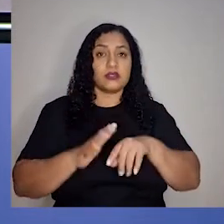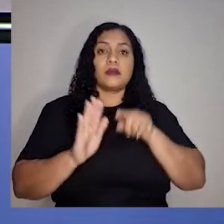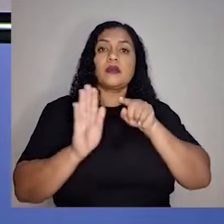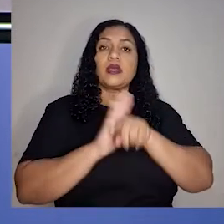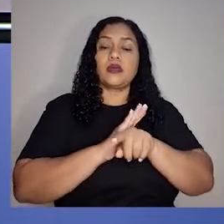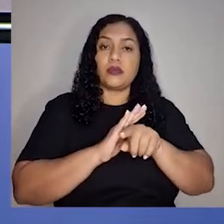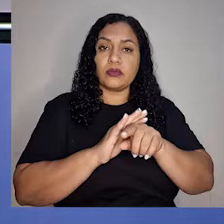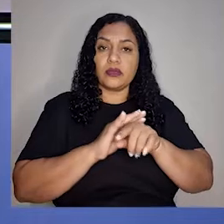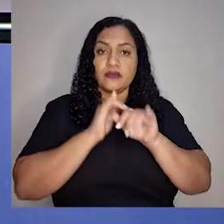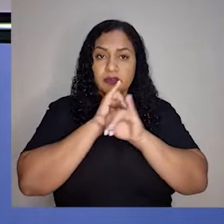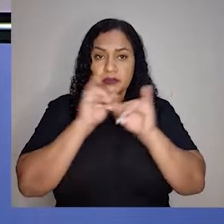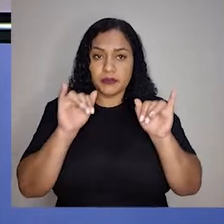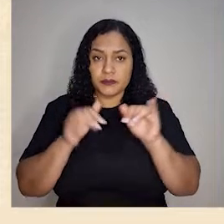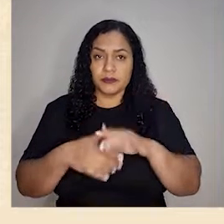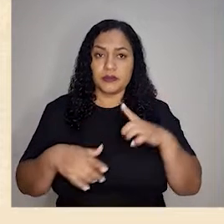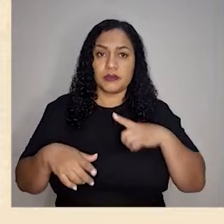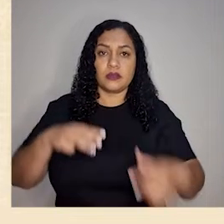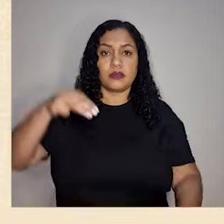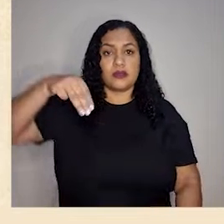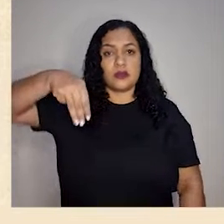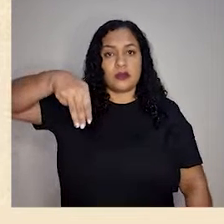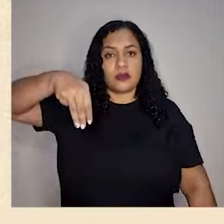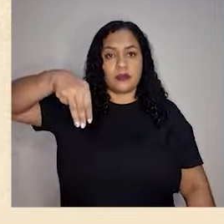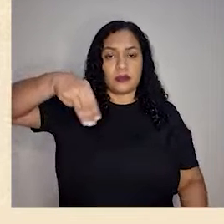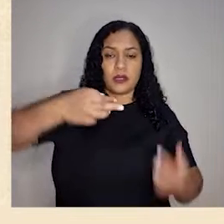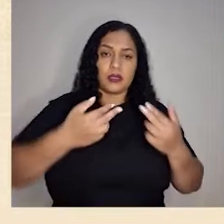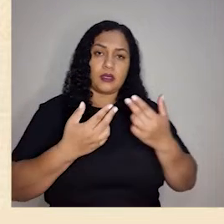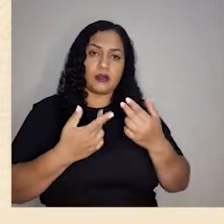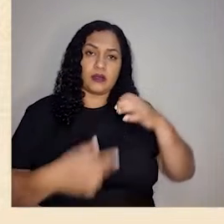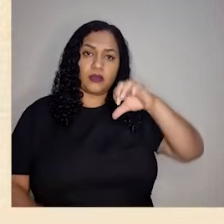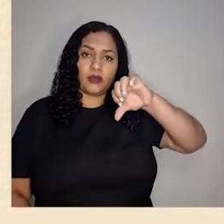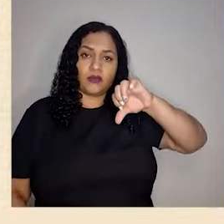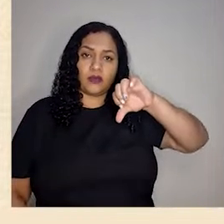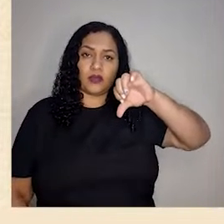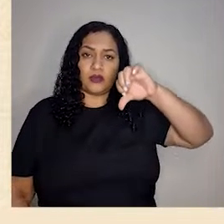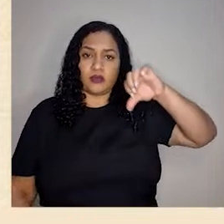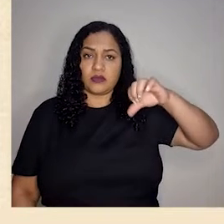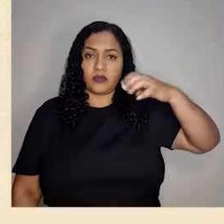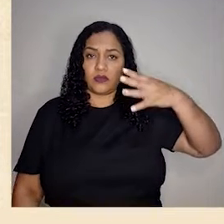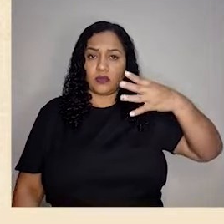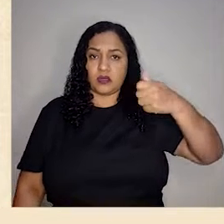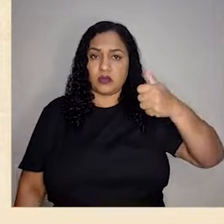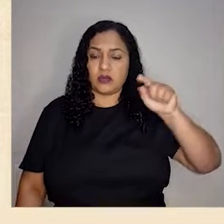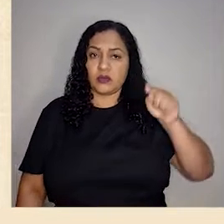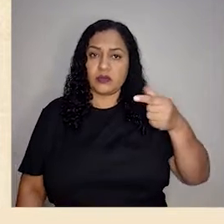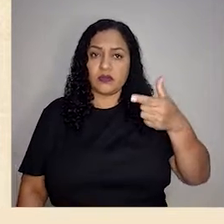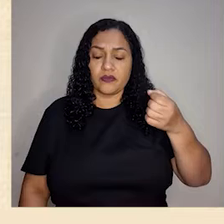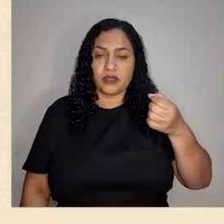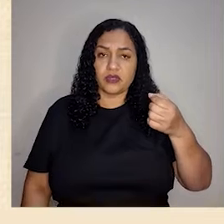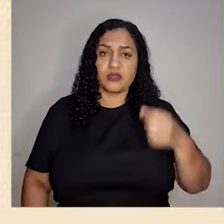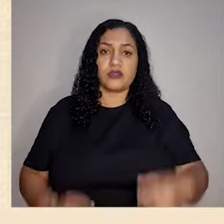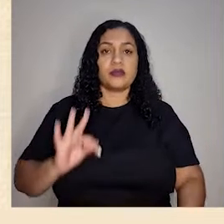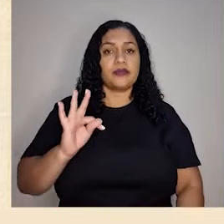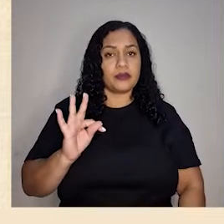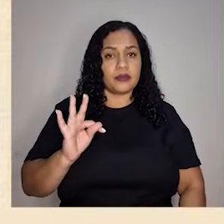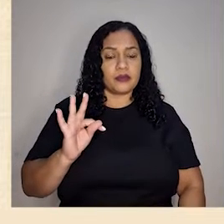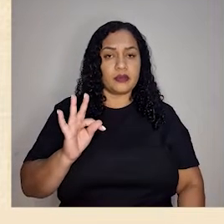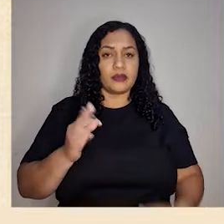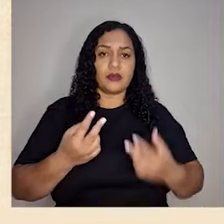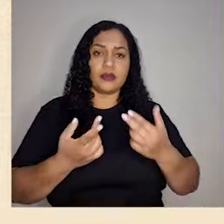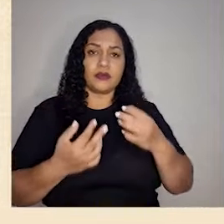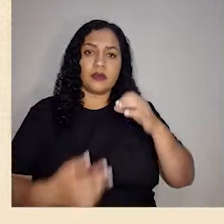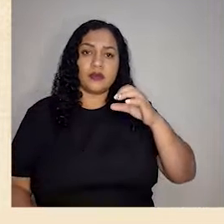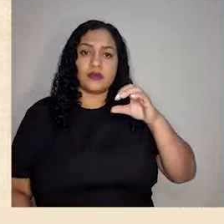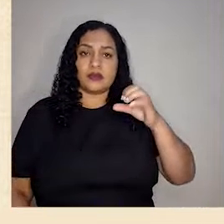nós temos aqui ó montante 9941 e 20 a taxa 6%